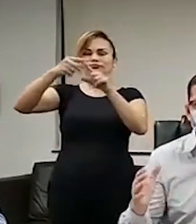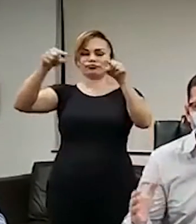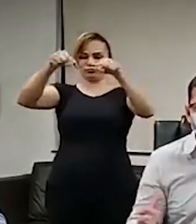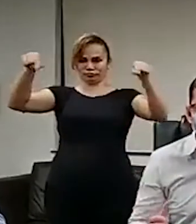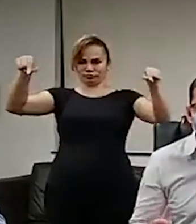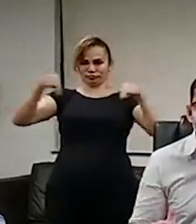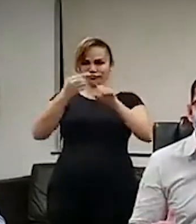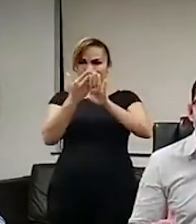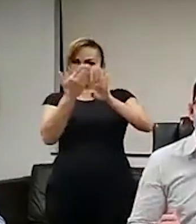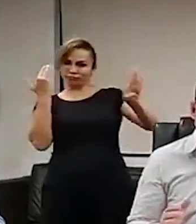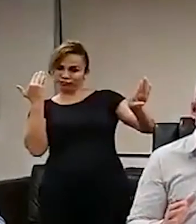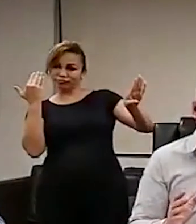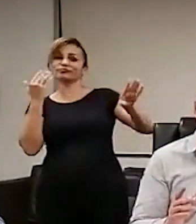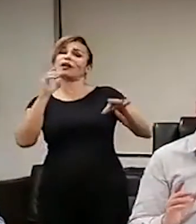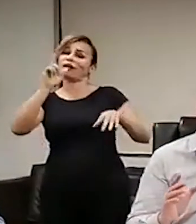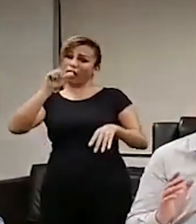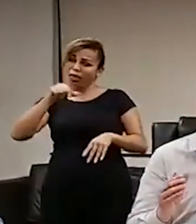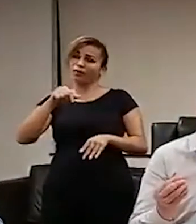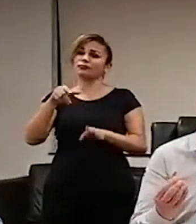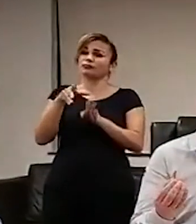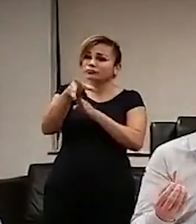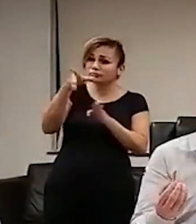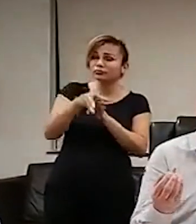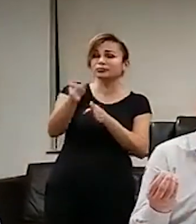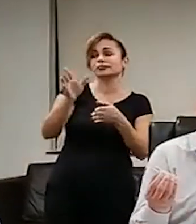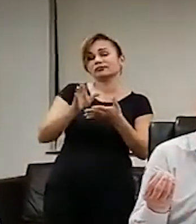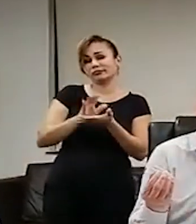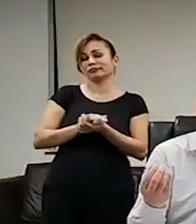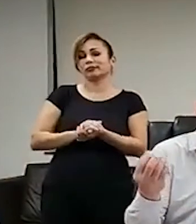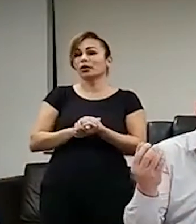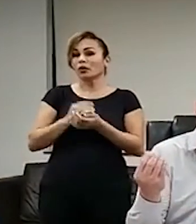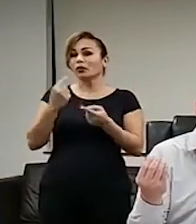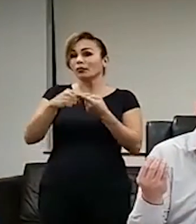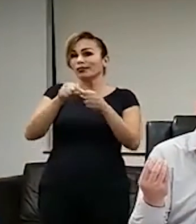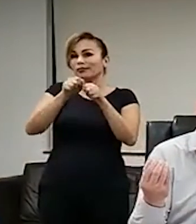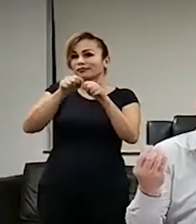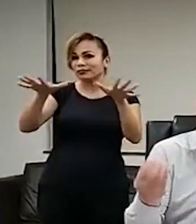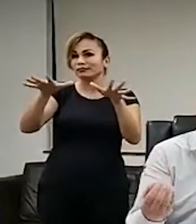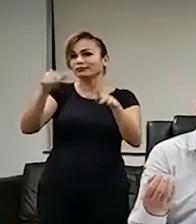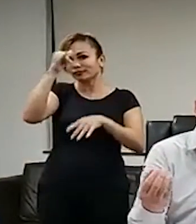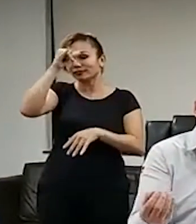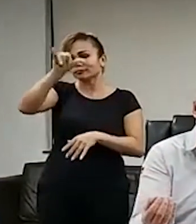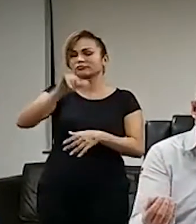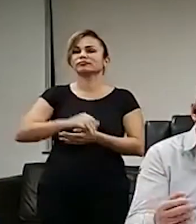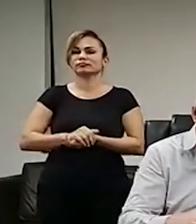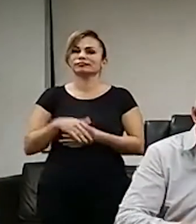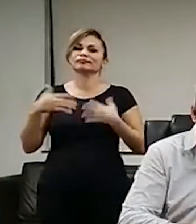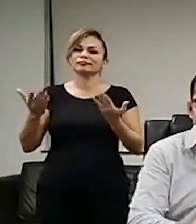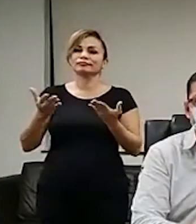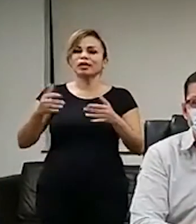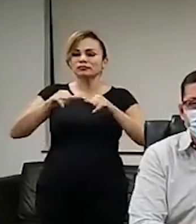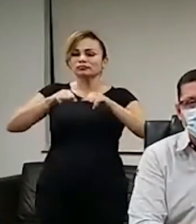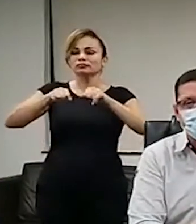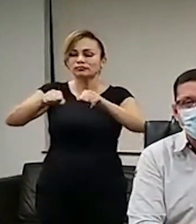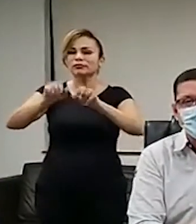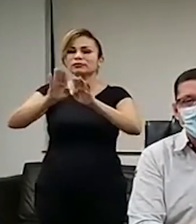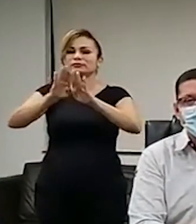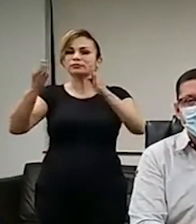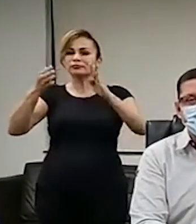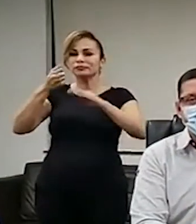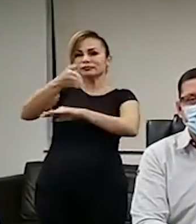pandemia, epidemia. Então, os supermercados têm que ter esse controle, né, de quantas pessoas entram, e também nessas